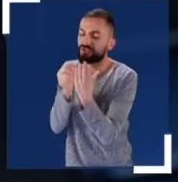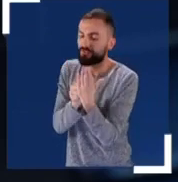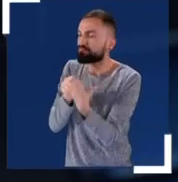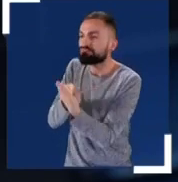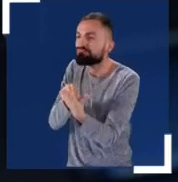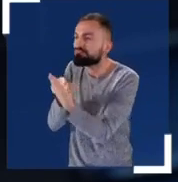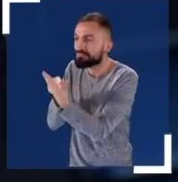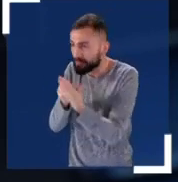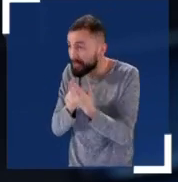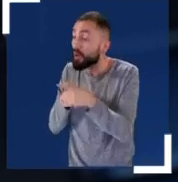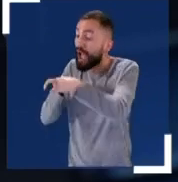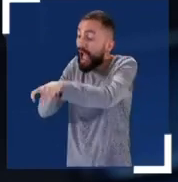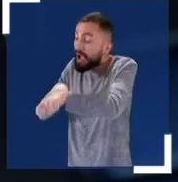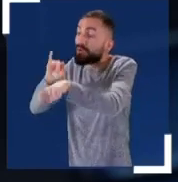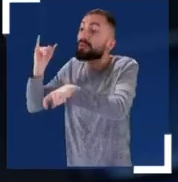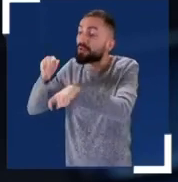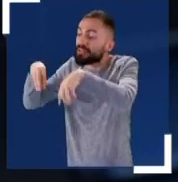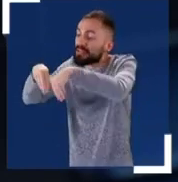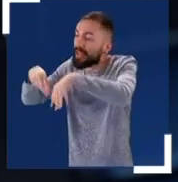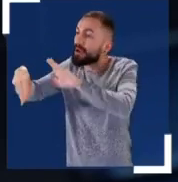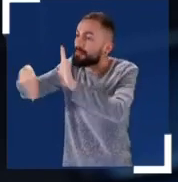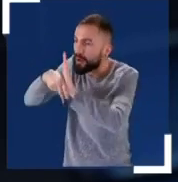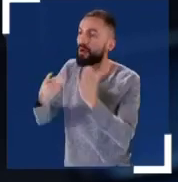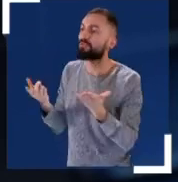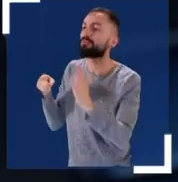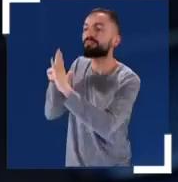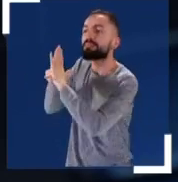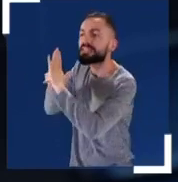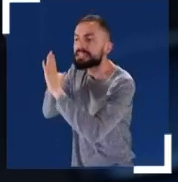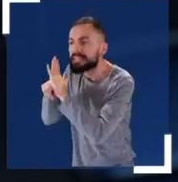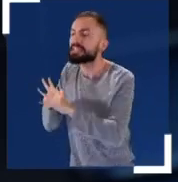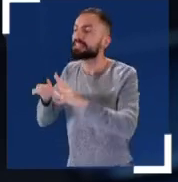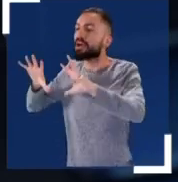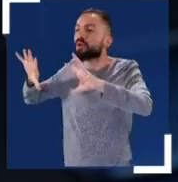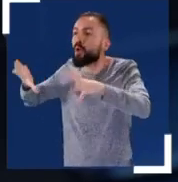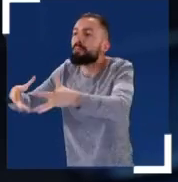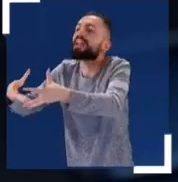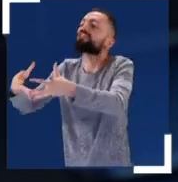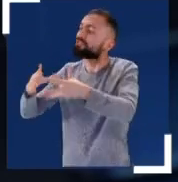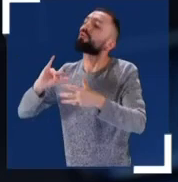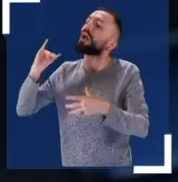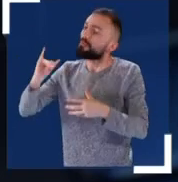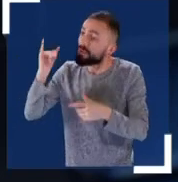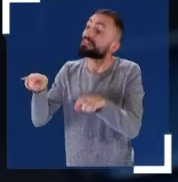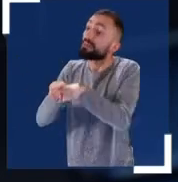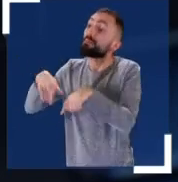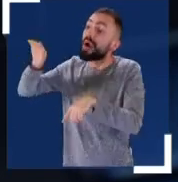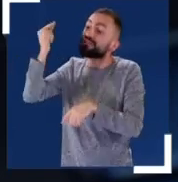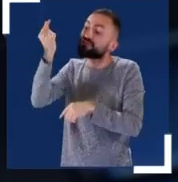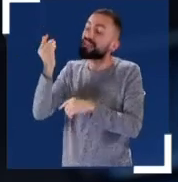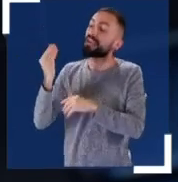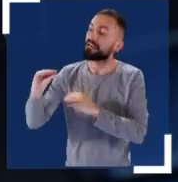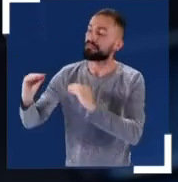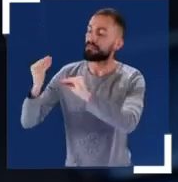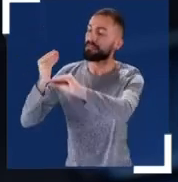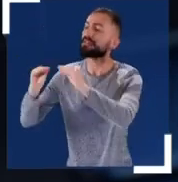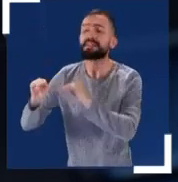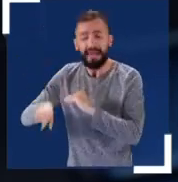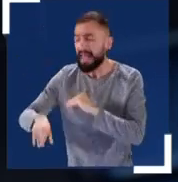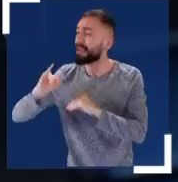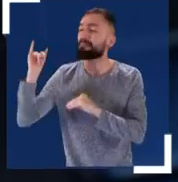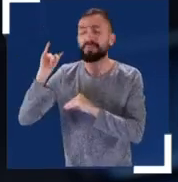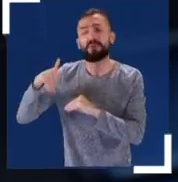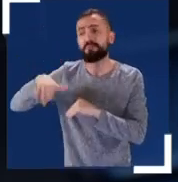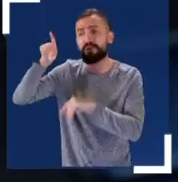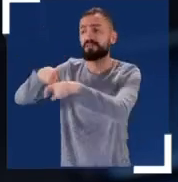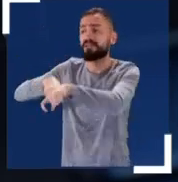também a propriedade rural, defender a pesquisa, o cooperativismo e o incentivo para novos investimentos ao agro tão pujante, tão importante